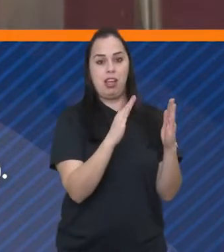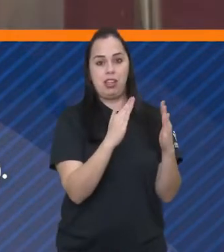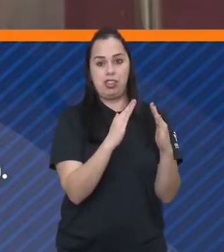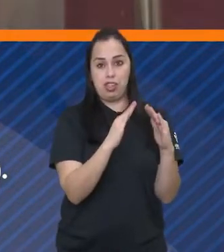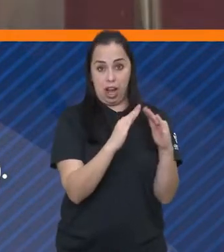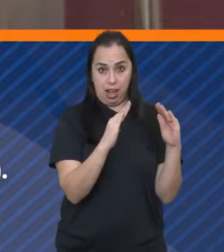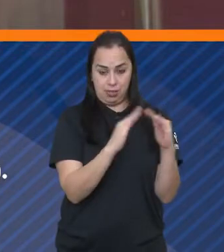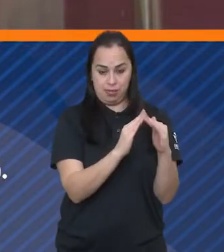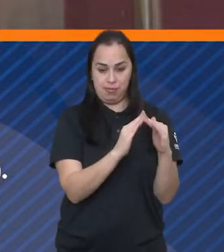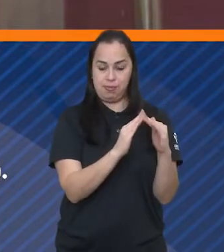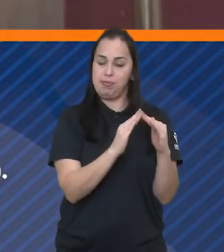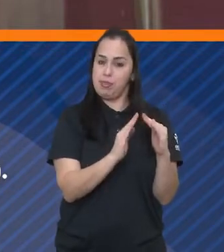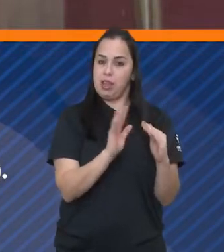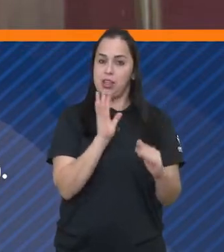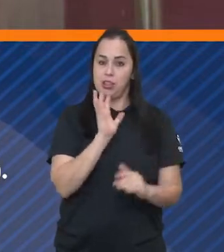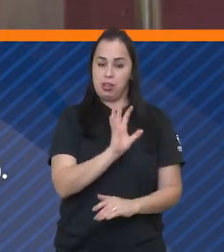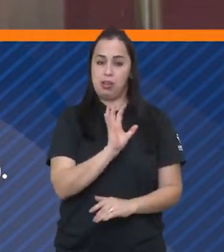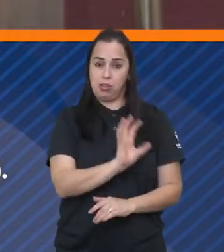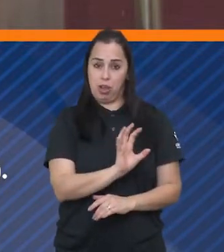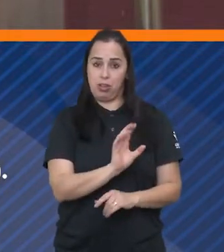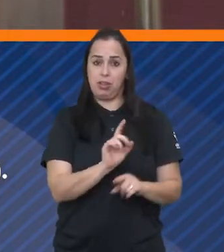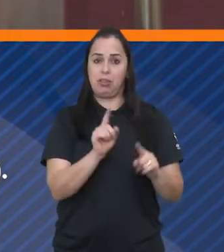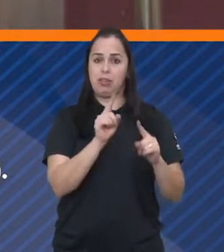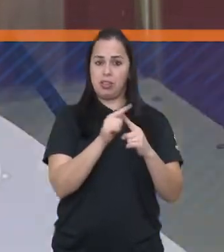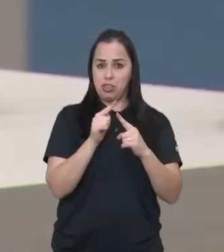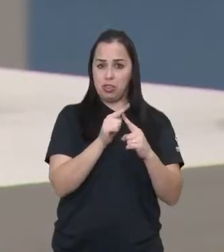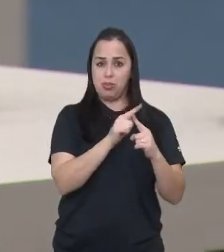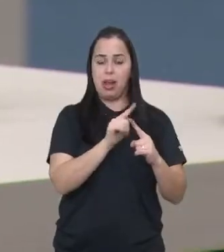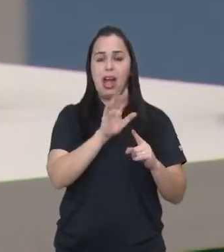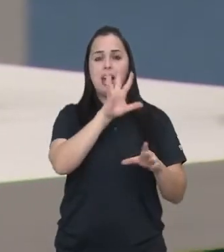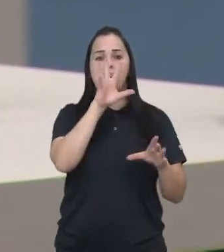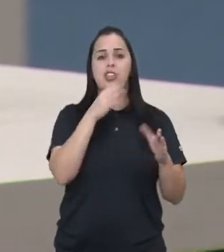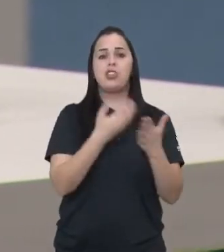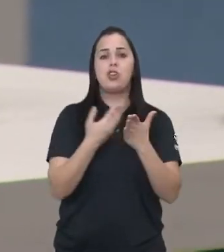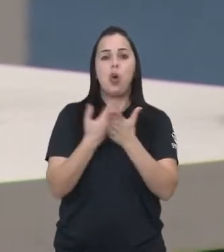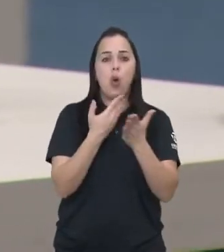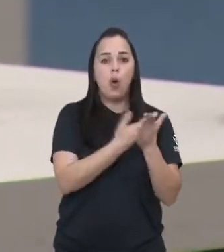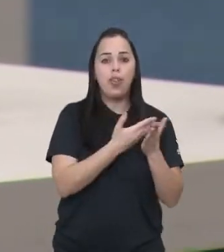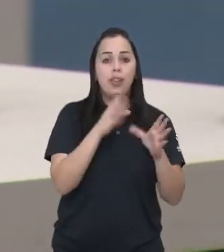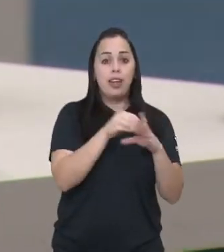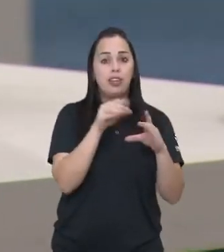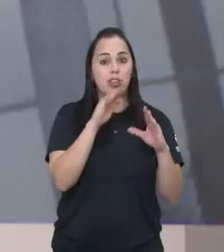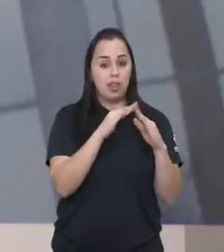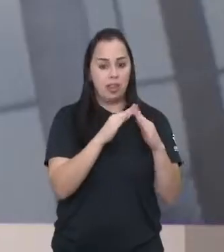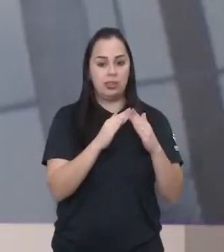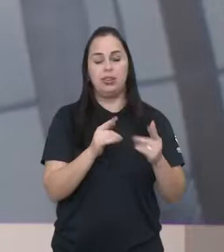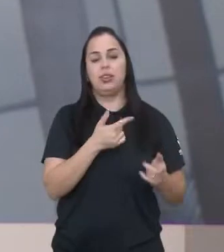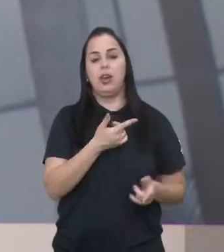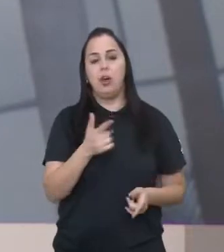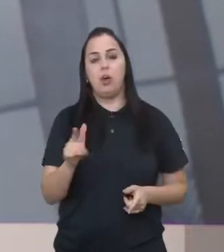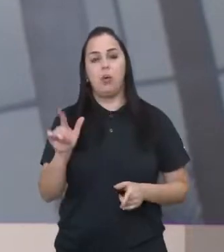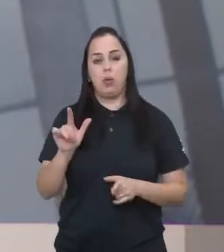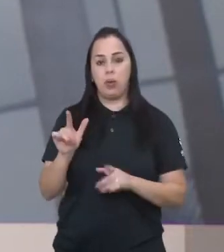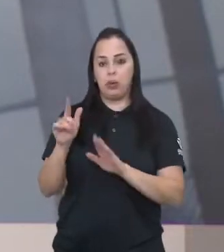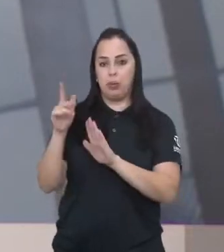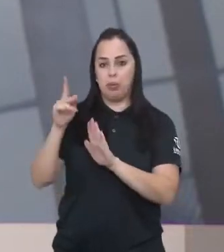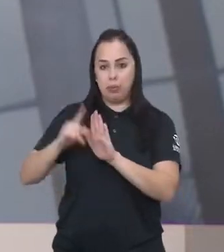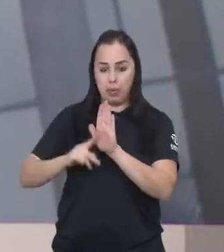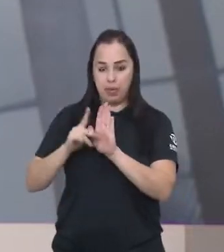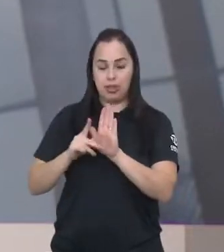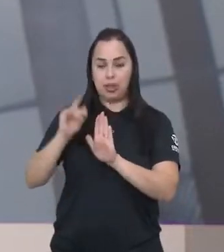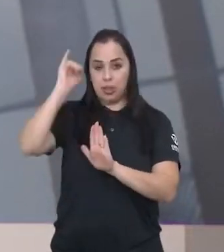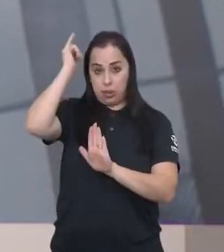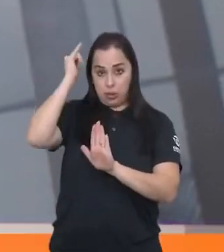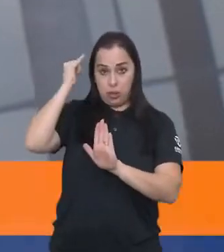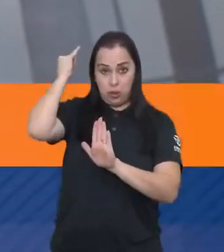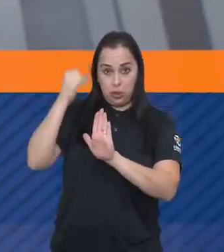domiciliar. Nesse modelo, os alunos recebem aulas em casa. Ainda na linha educacional, outro projeto, este do vereador